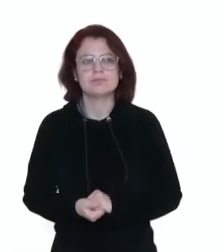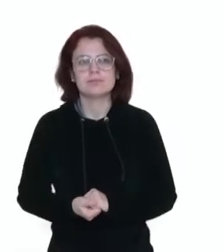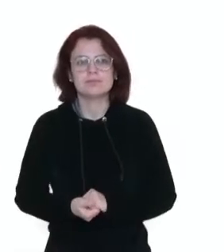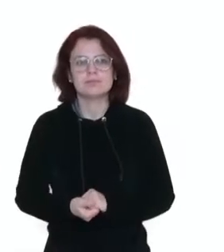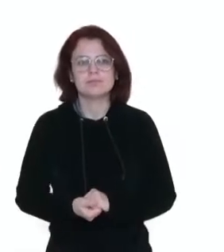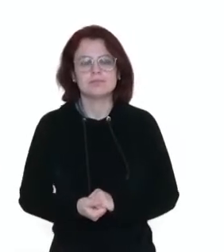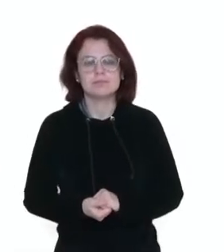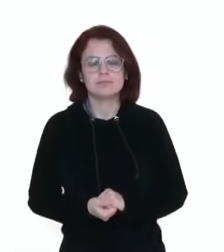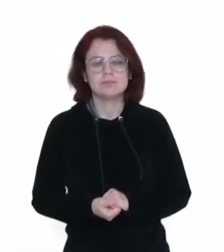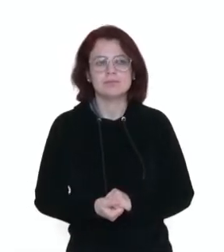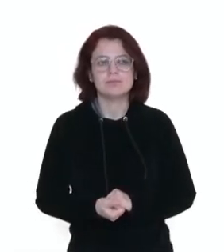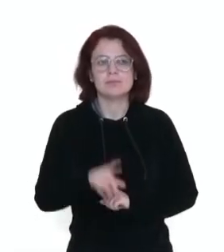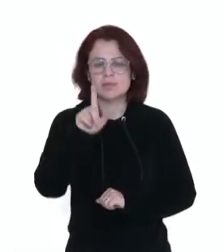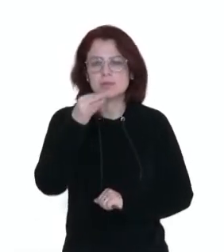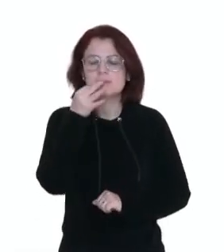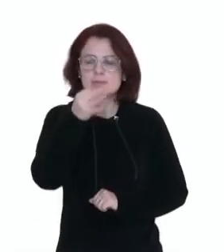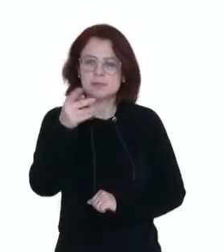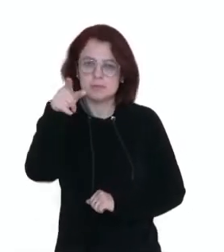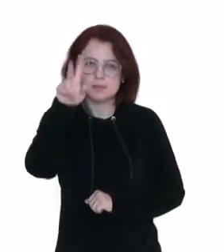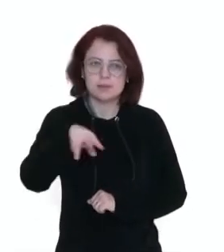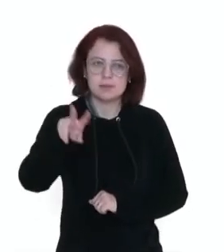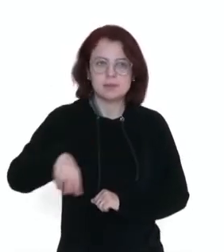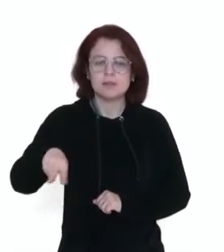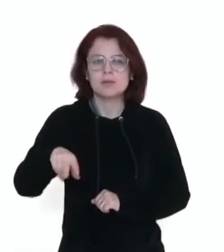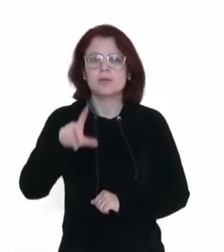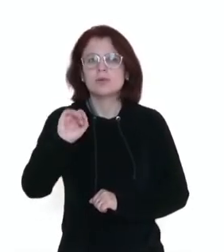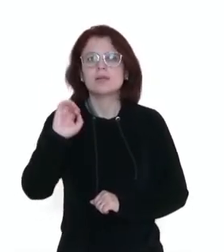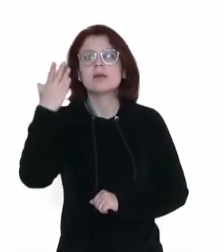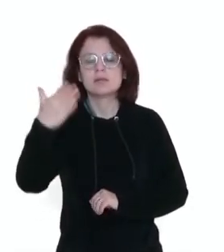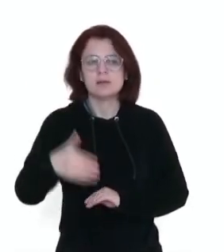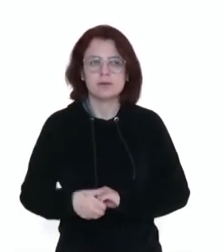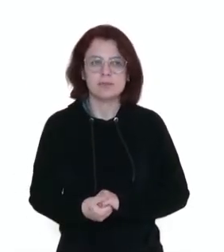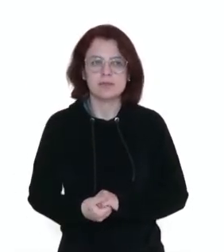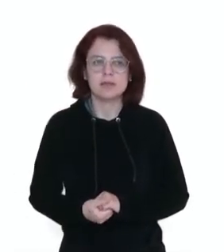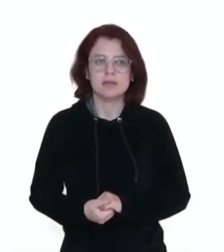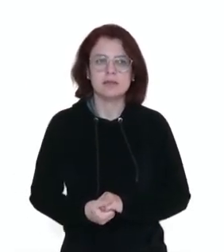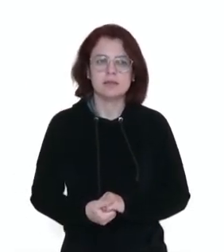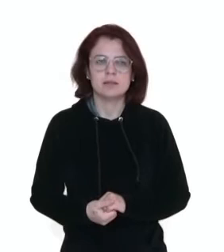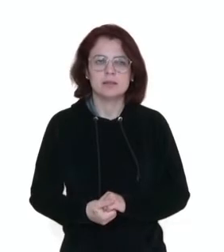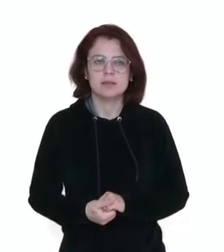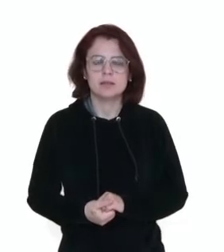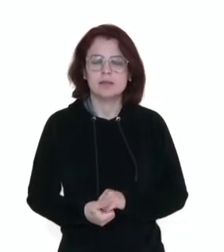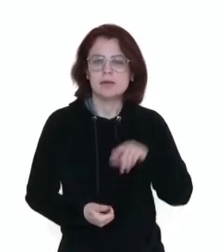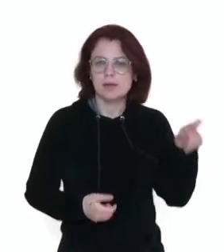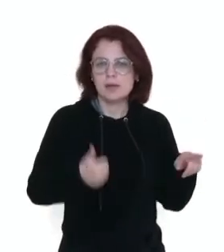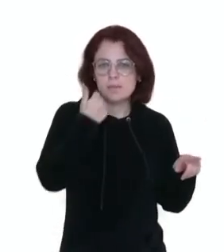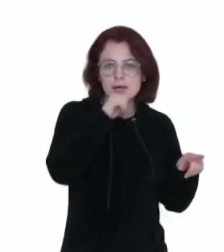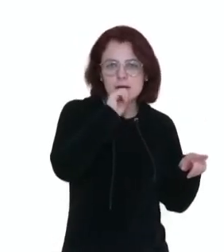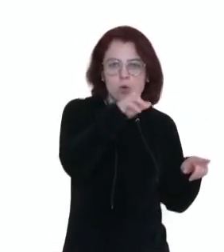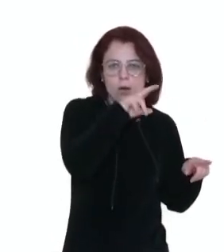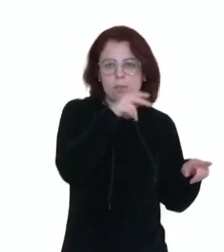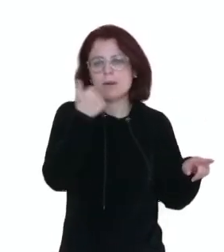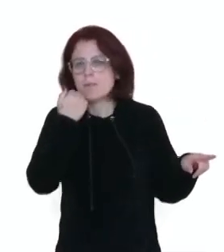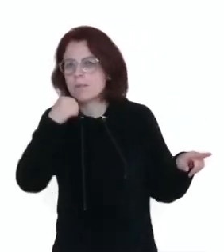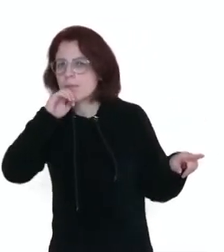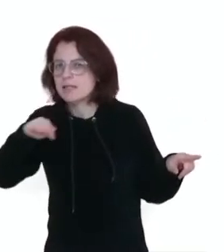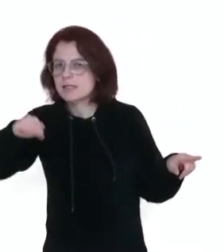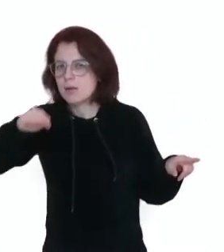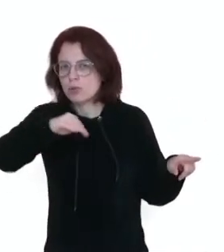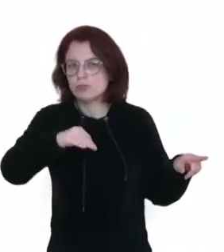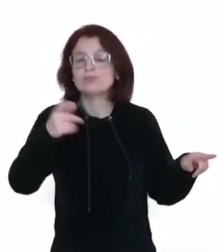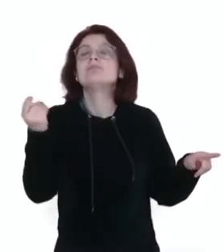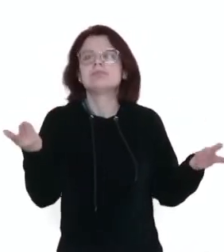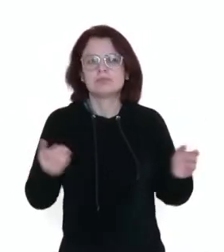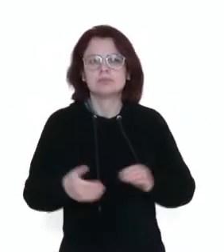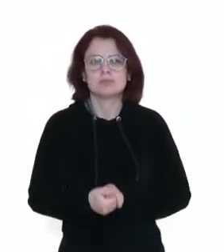certo? Fica a sugestão de leitura para vocês descobrir o que a mãe disse, né? Tanto a mãe da cobra quanto a mãe do sapo. E vamos para